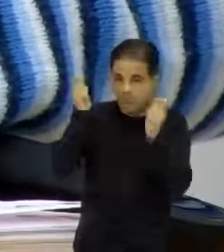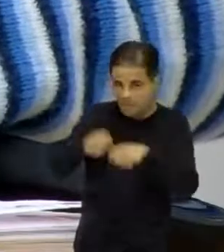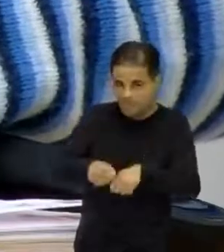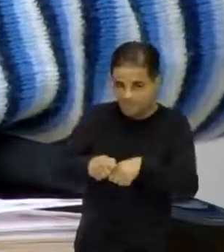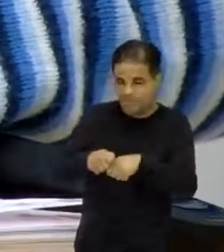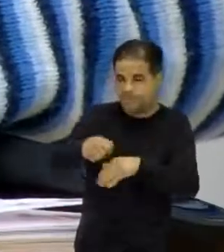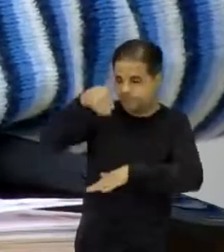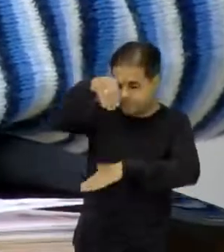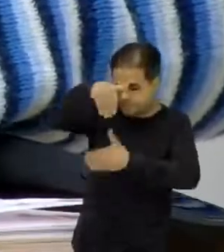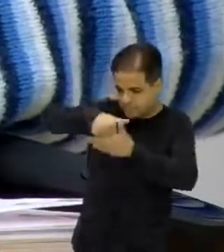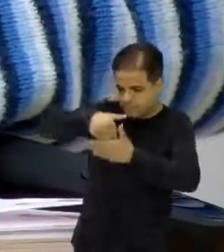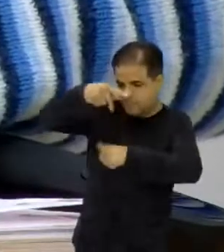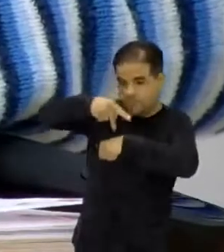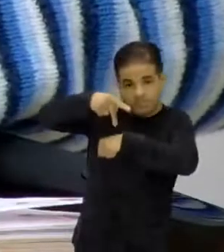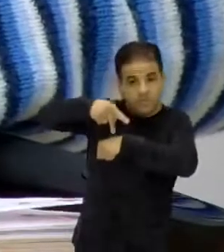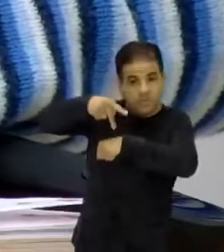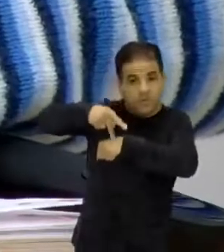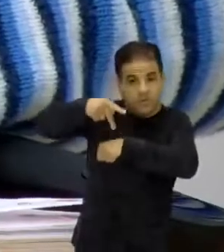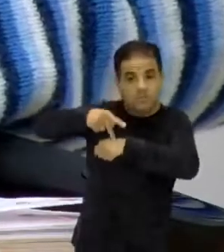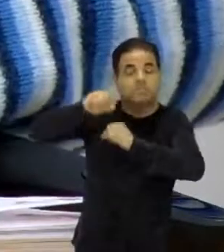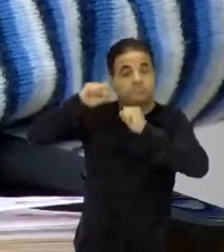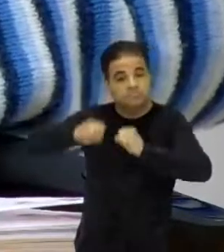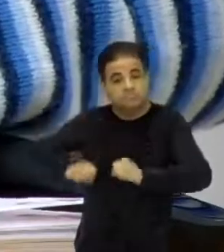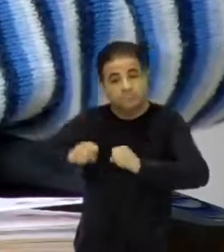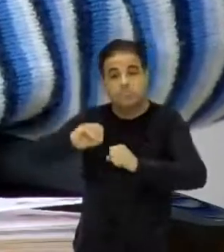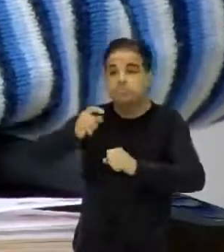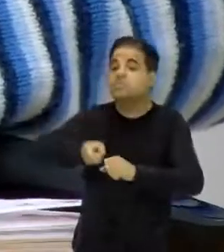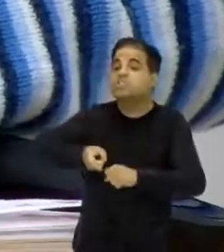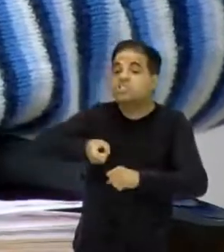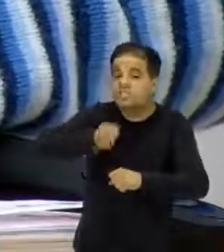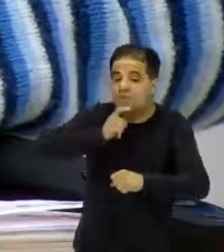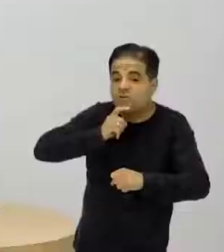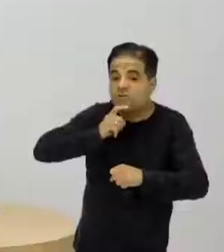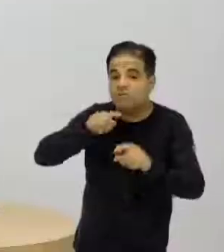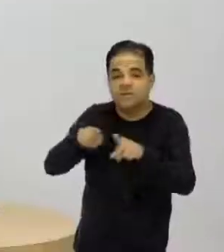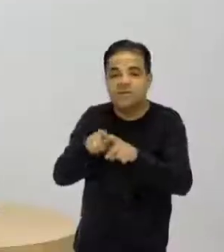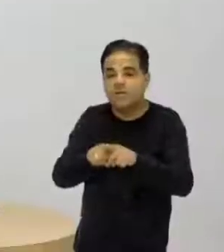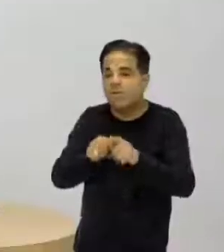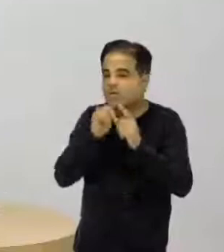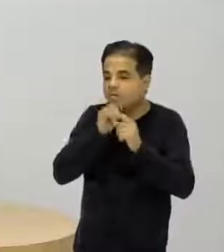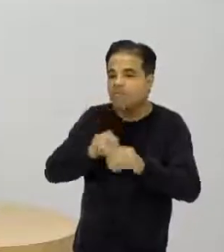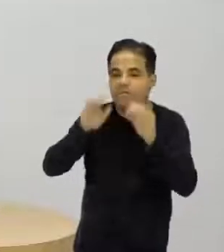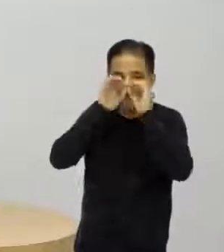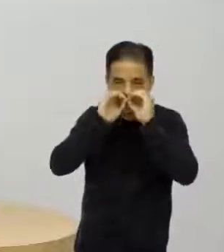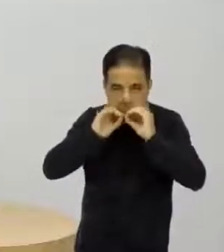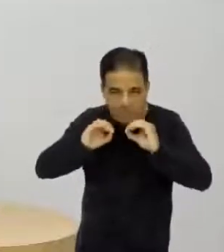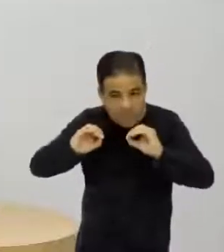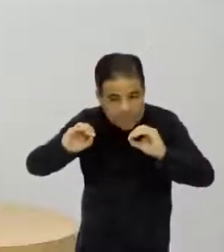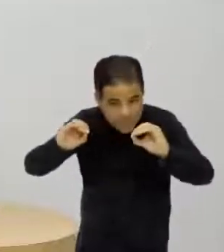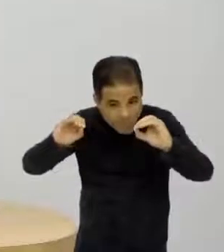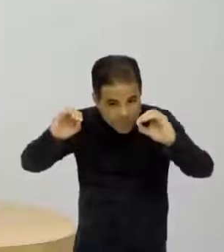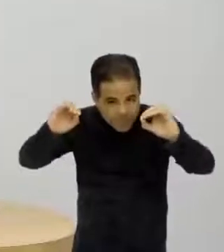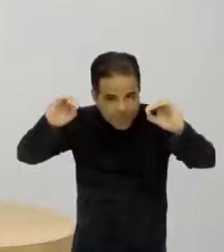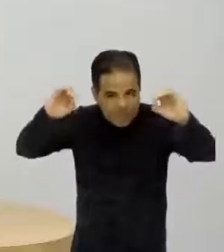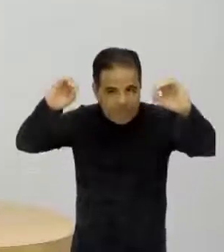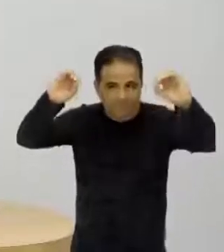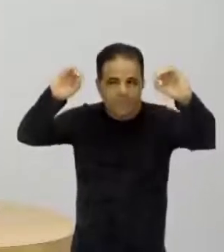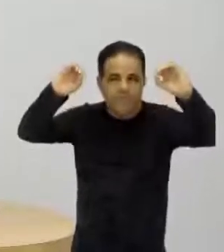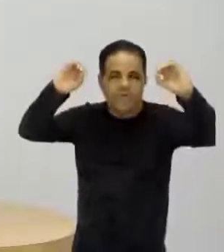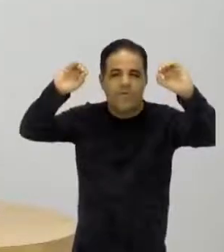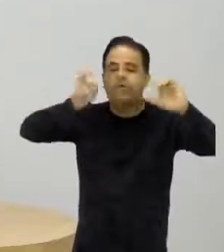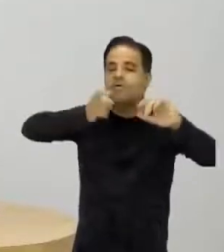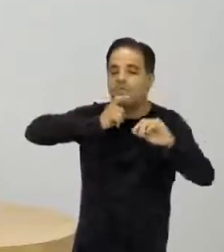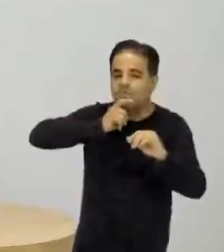numa rocha, como a gente está vendo aqui, como pode estar no gelo, né? Os mamutes, por exemplo, que são fósseis que a gente vê no gelo, podem estar